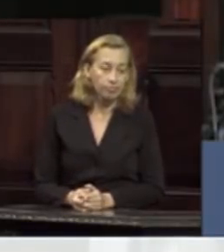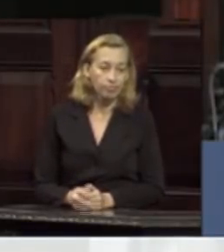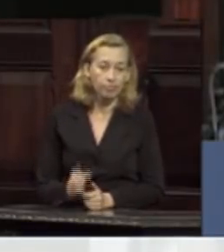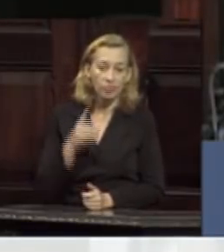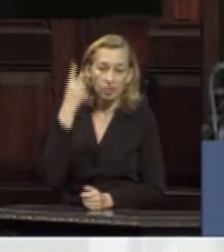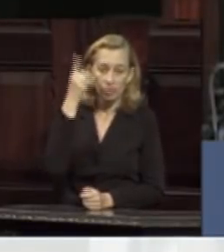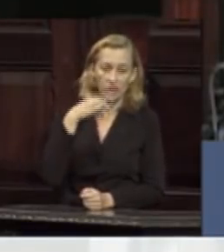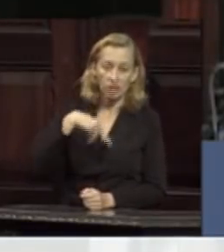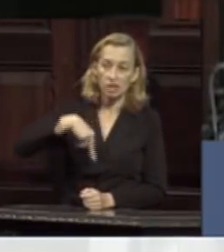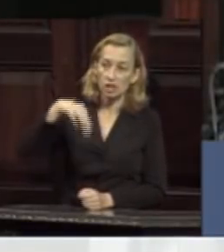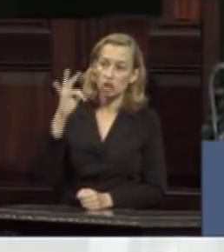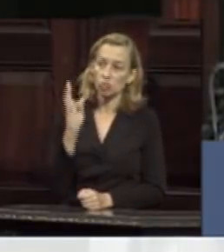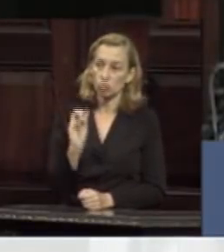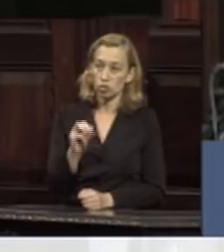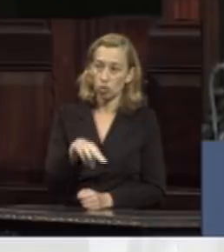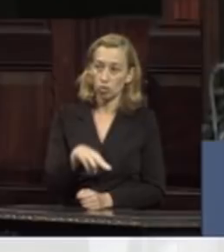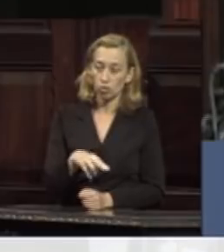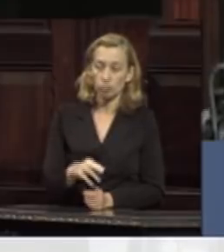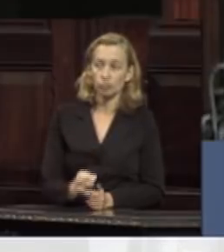Deputado Milton Rangel.